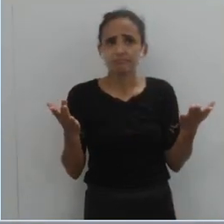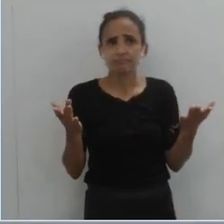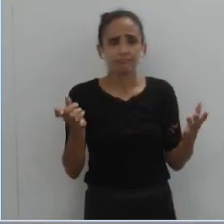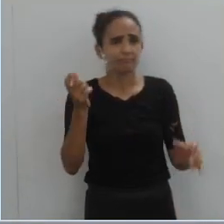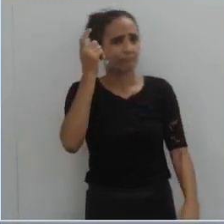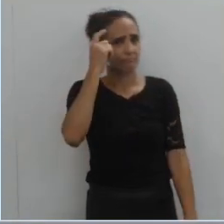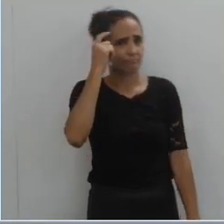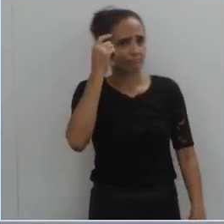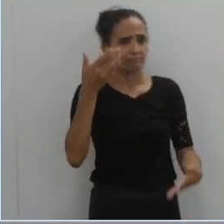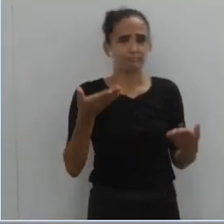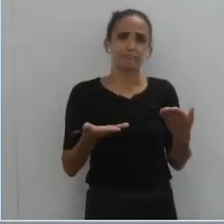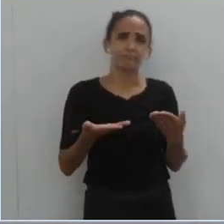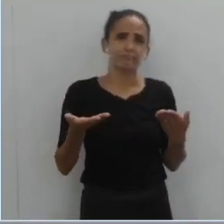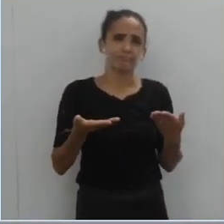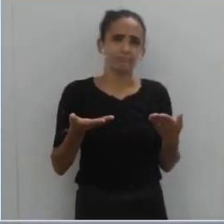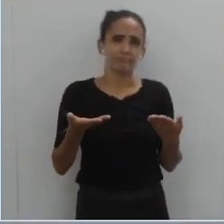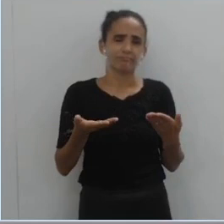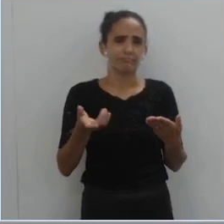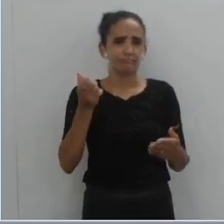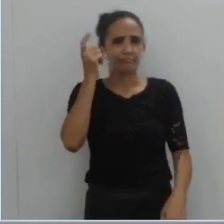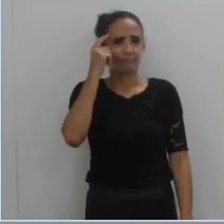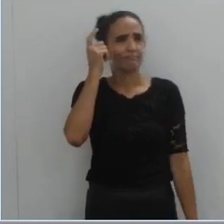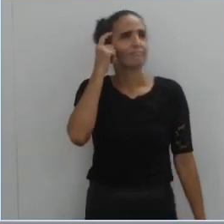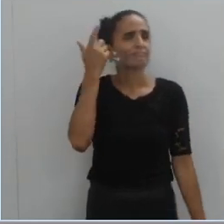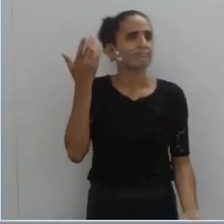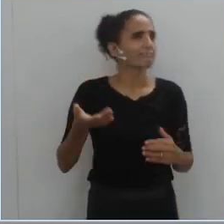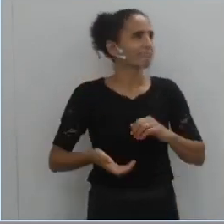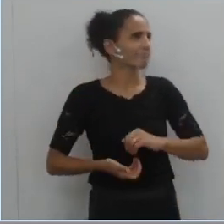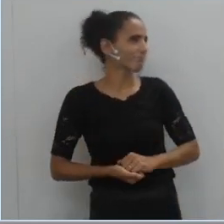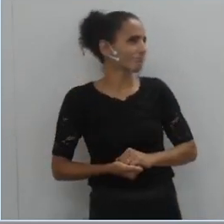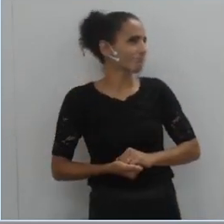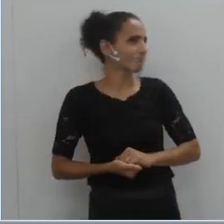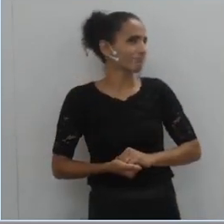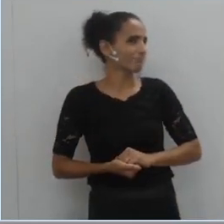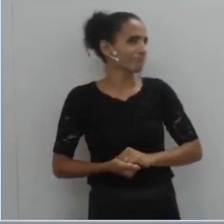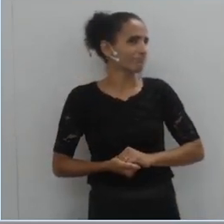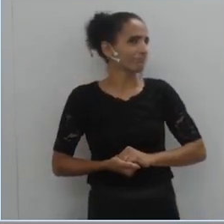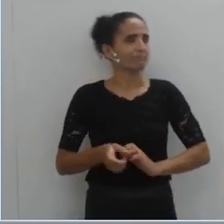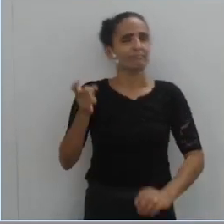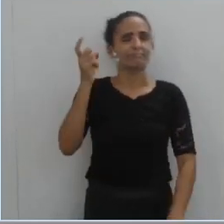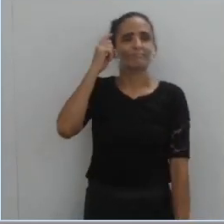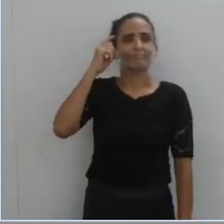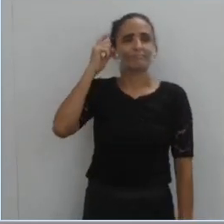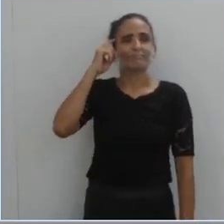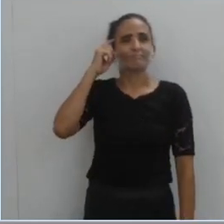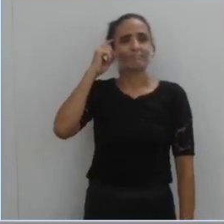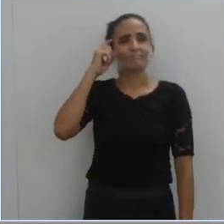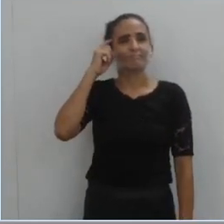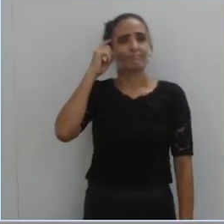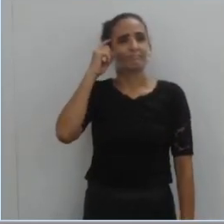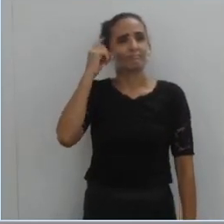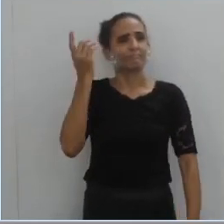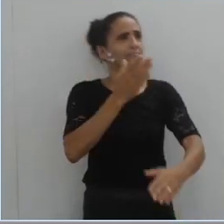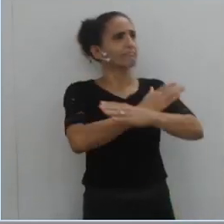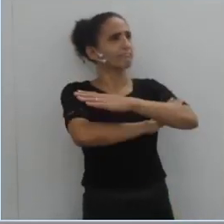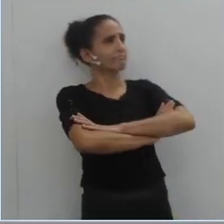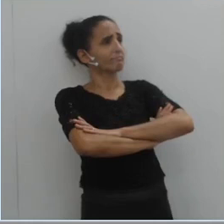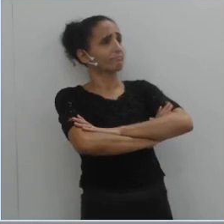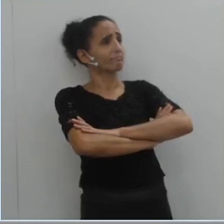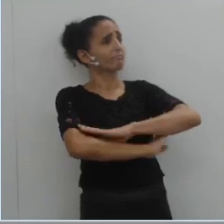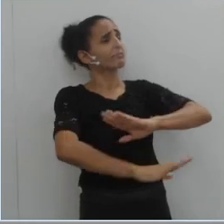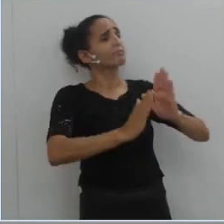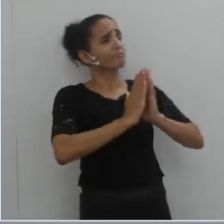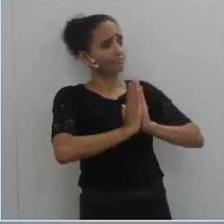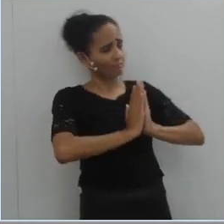imaginou hoje, eu fico pensando aqui com meus ouvidos aí, já imaginou hoje você aí ter que pedir